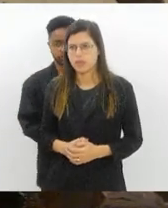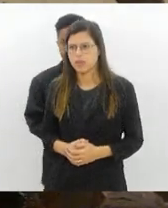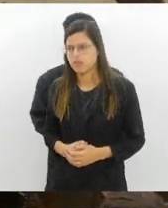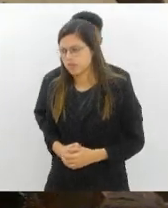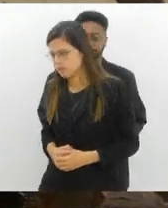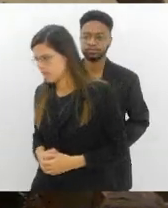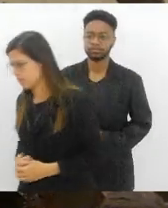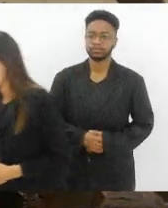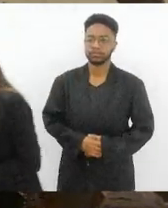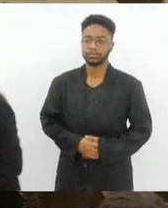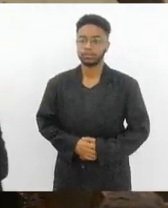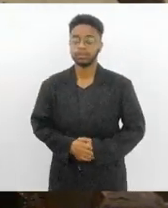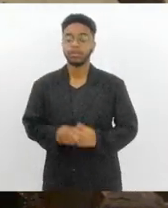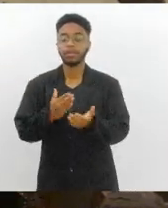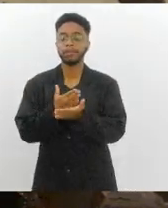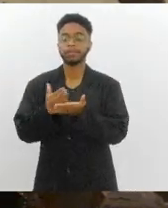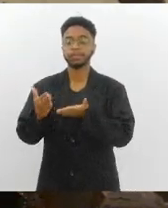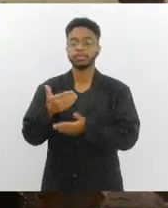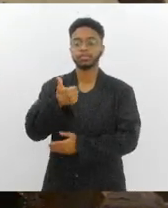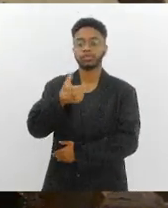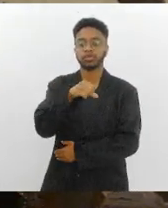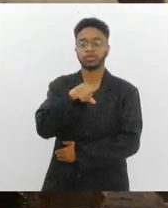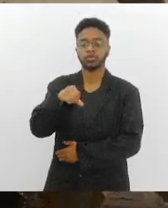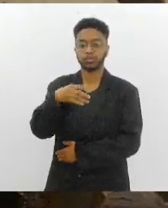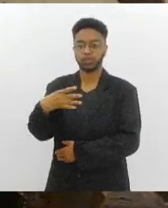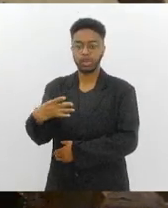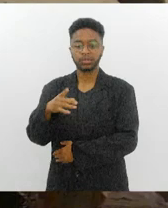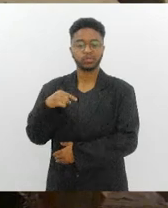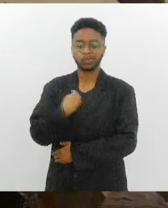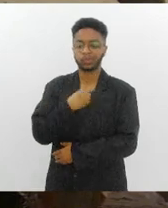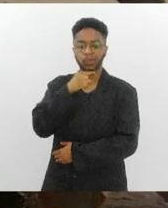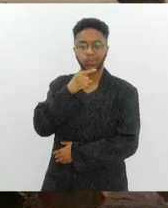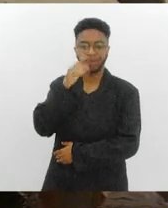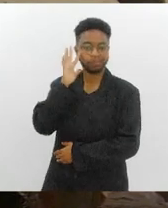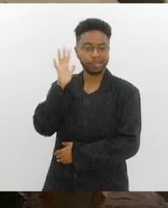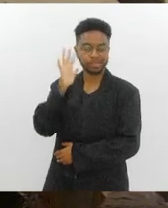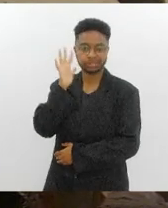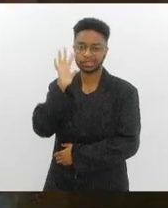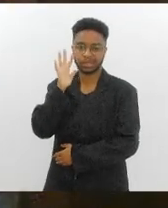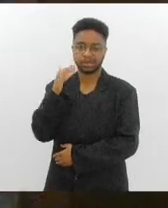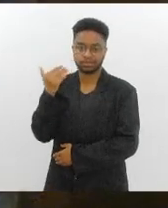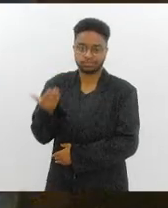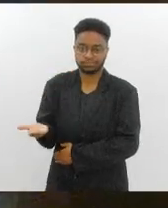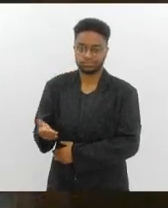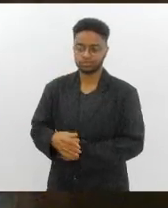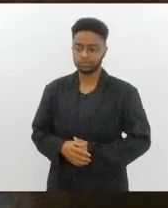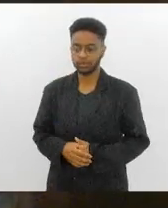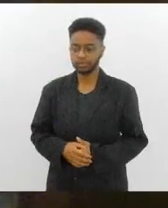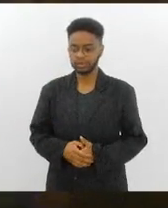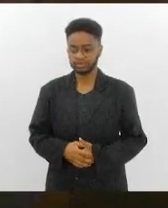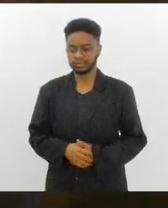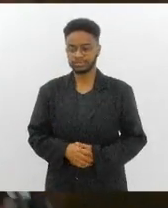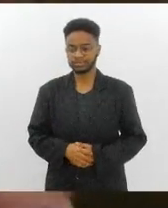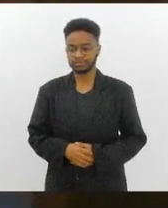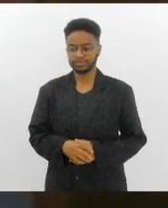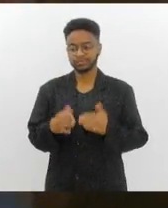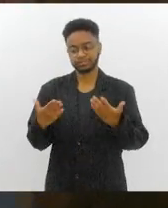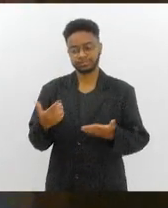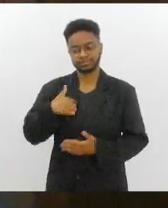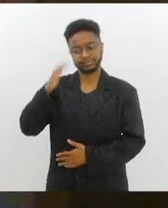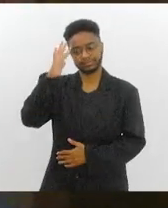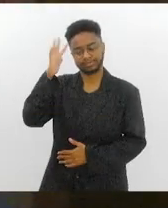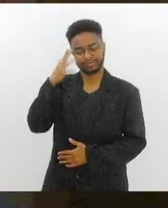1994, isso daqui era tão inimaginável, era tão... eu fico pensando nesses 30